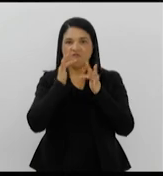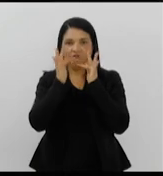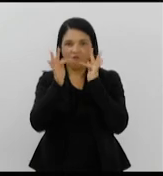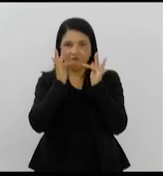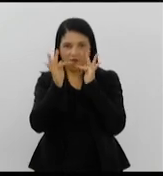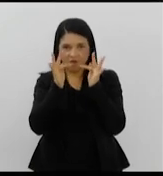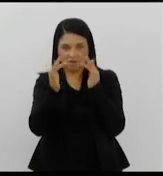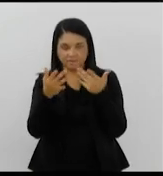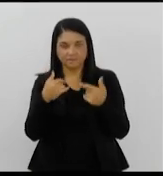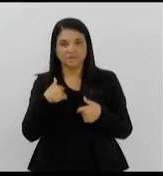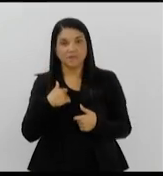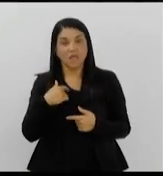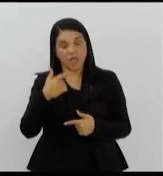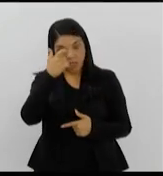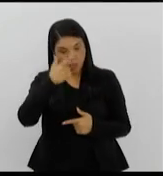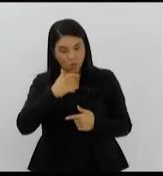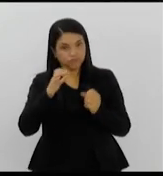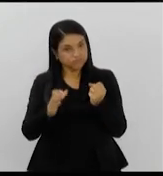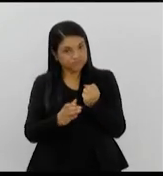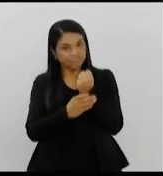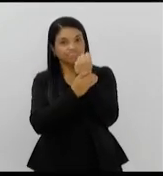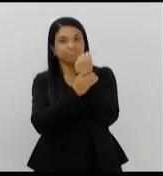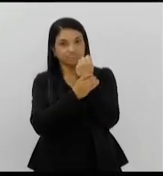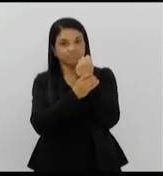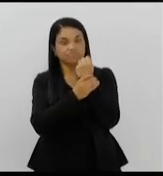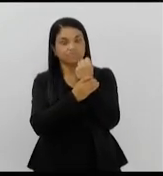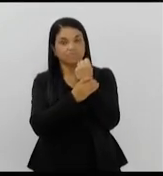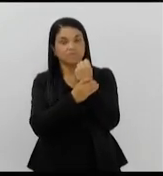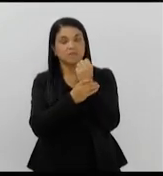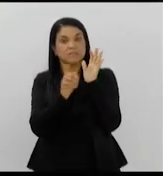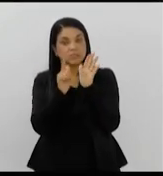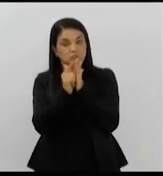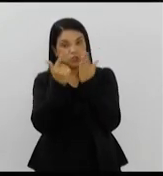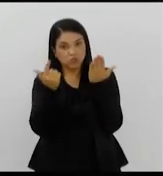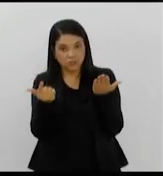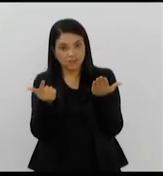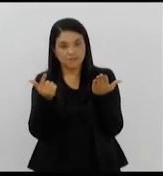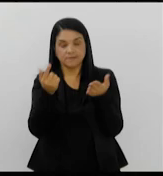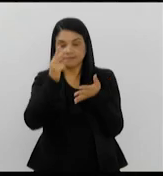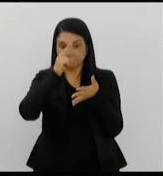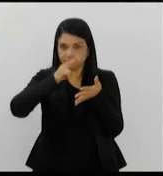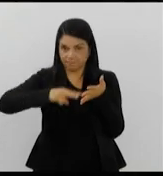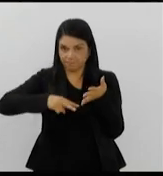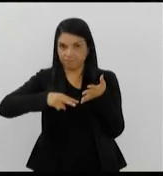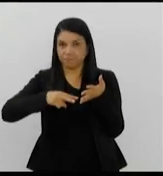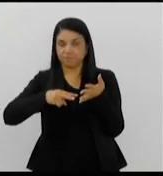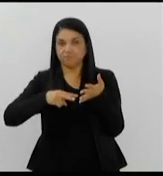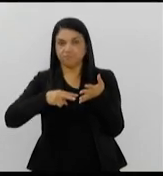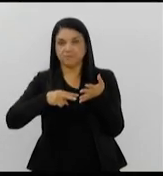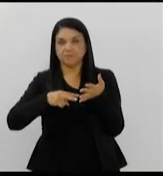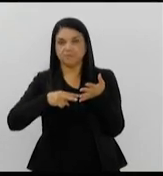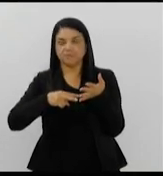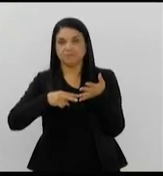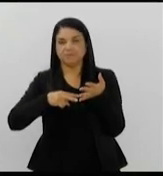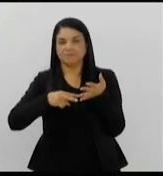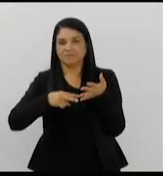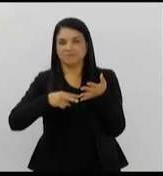Eu garanto, senhora presidente, que nestas notas de jornais não